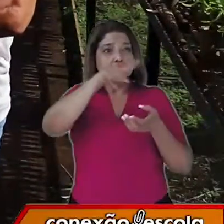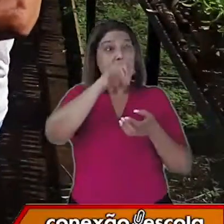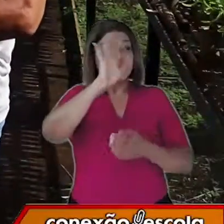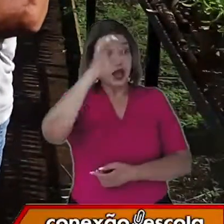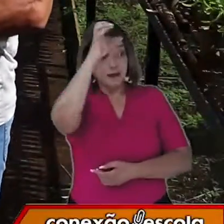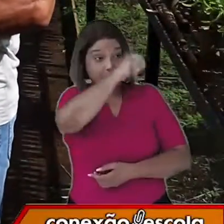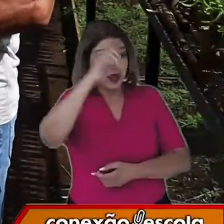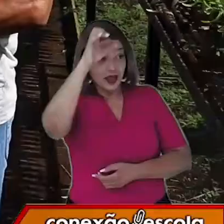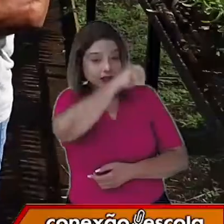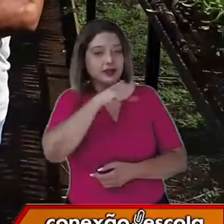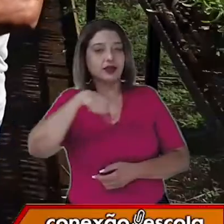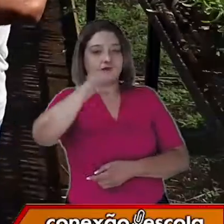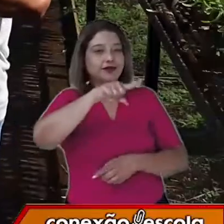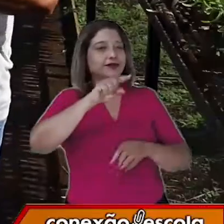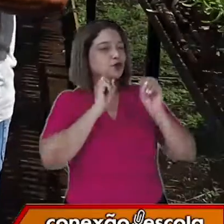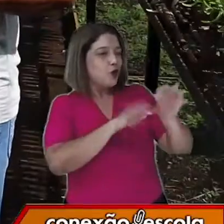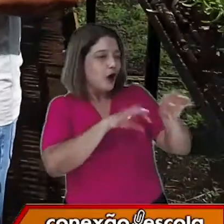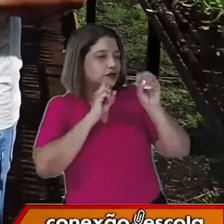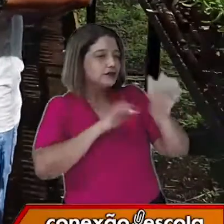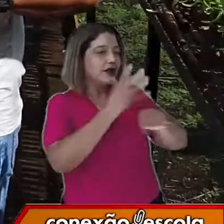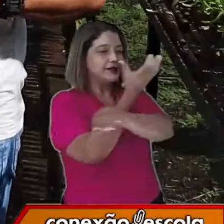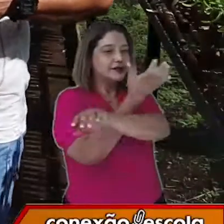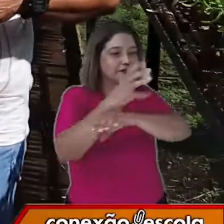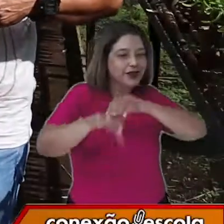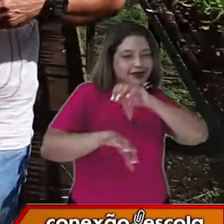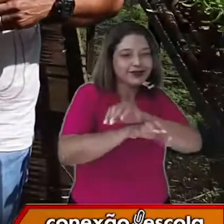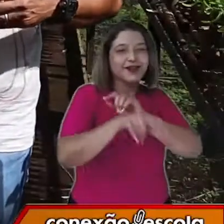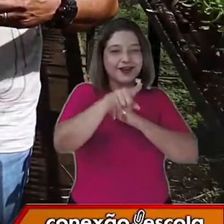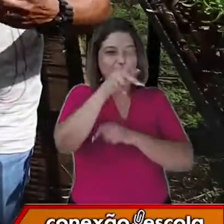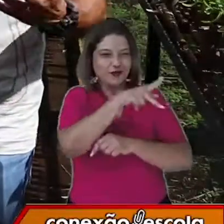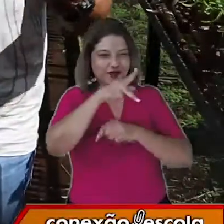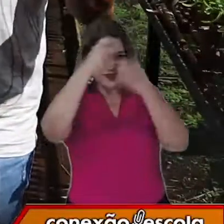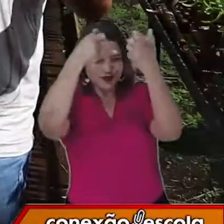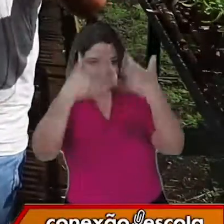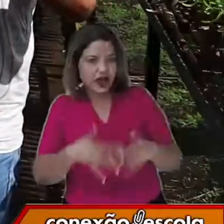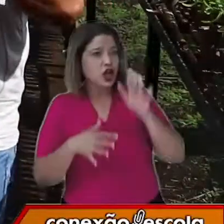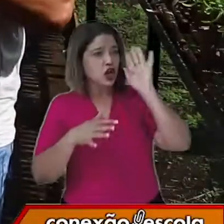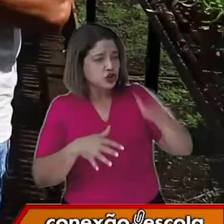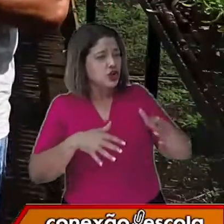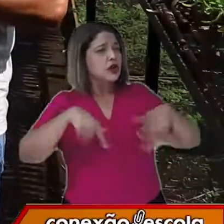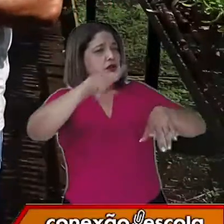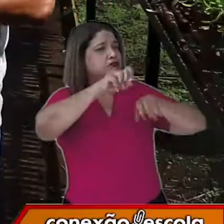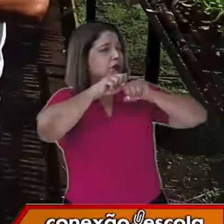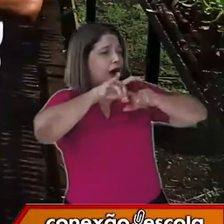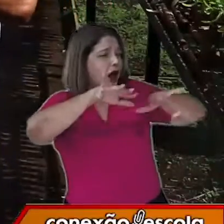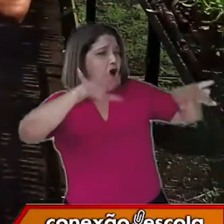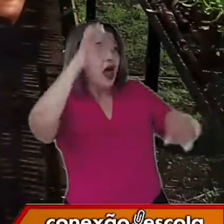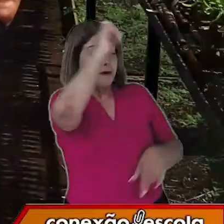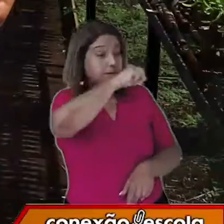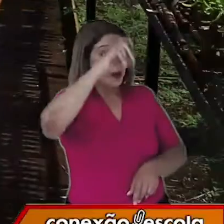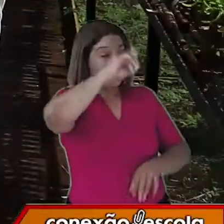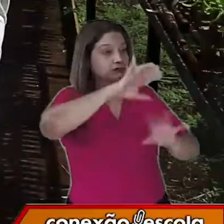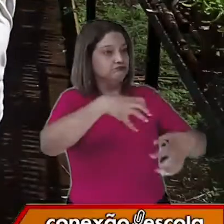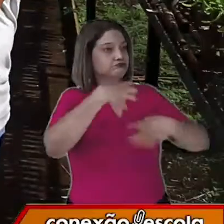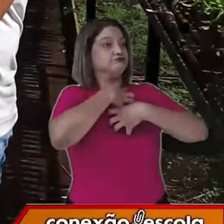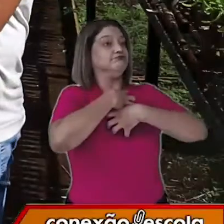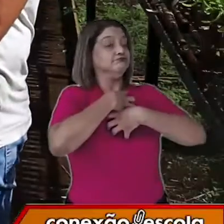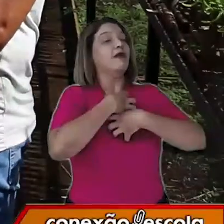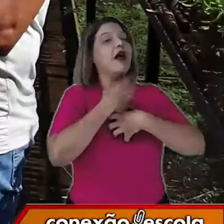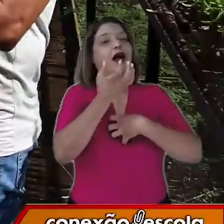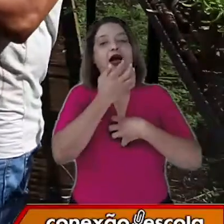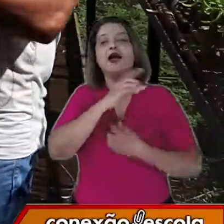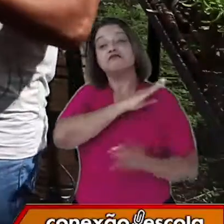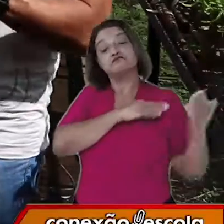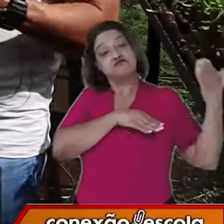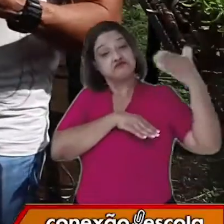educação ambiental que a professora tanto fala, né, e foi difundindo isso. Muita gente adquiriu esse sentimento e hoje planta essas